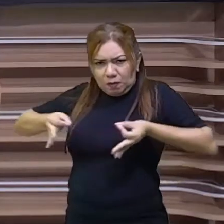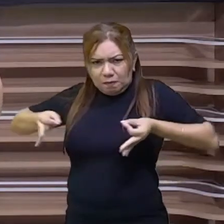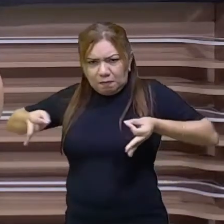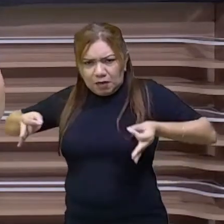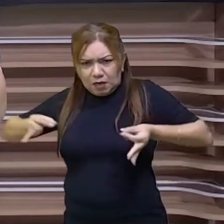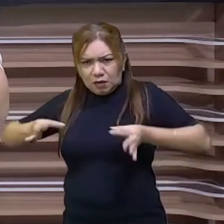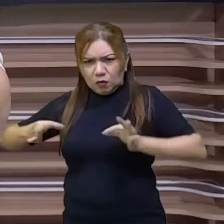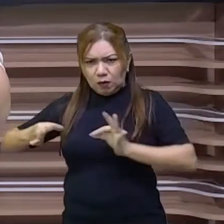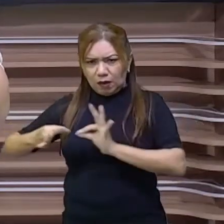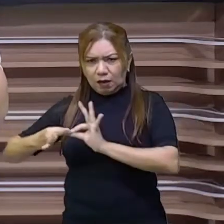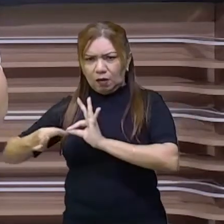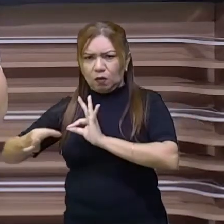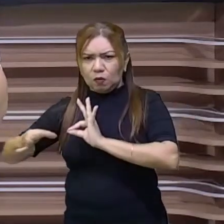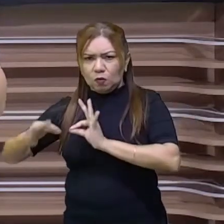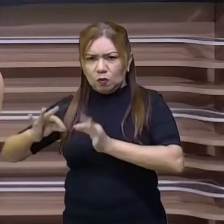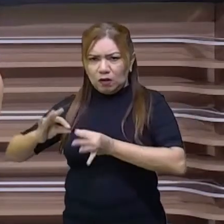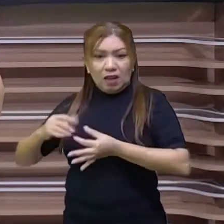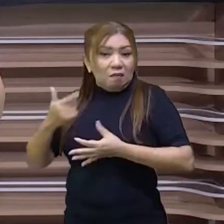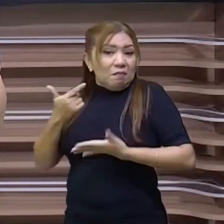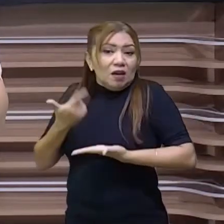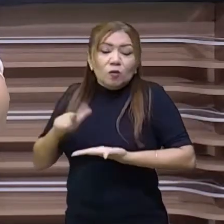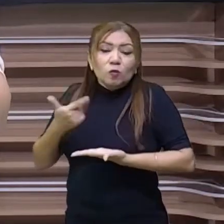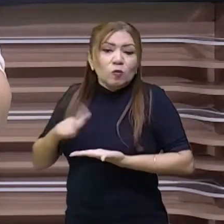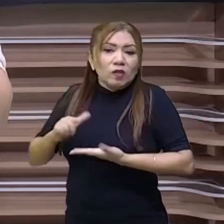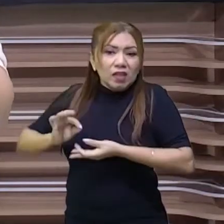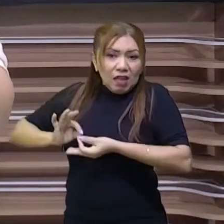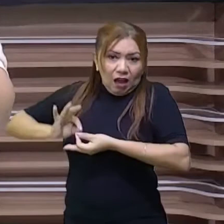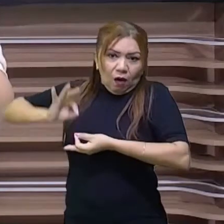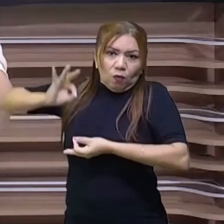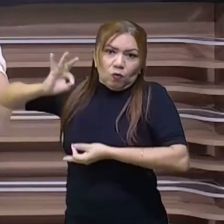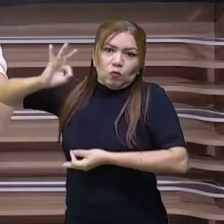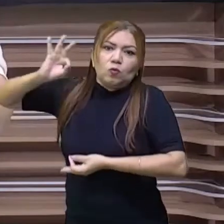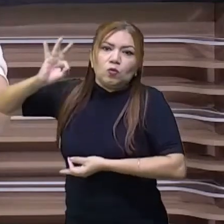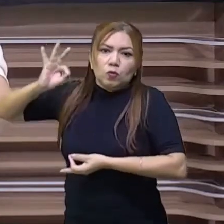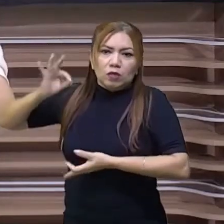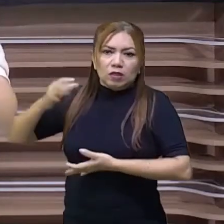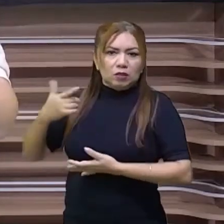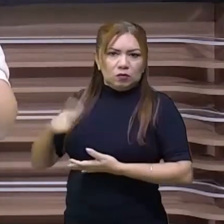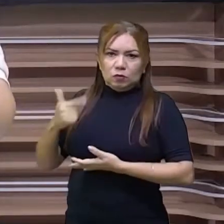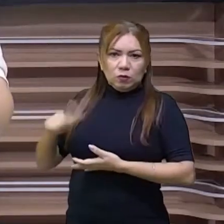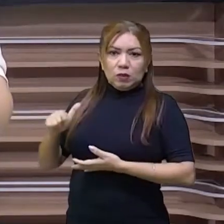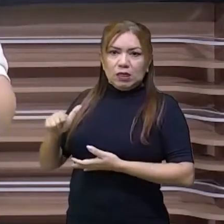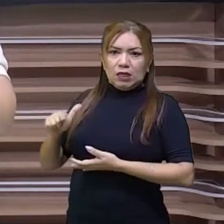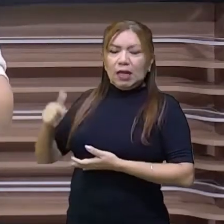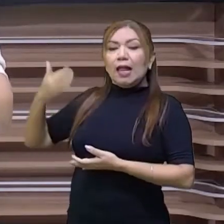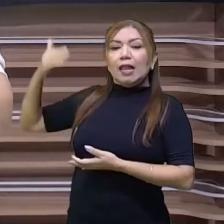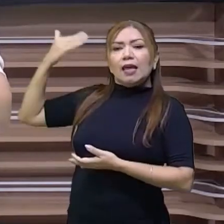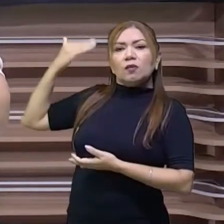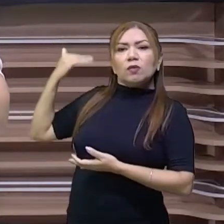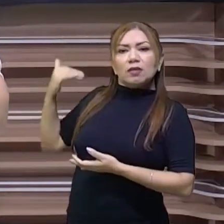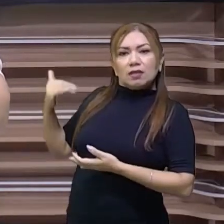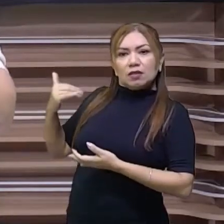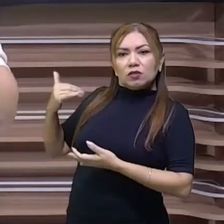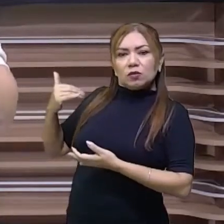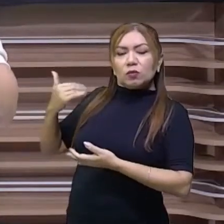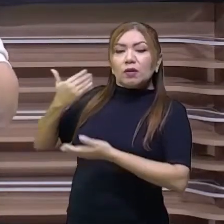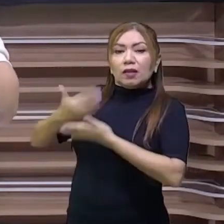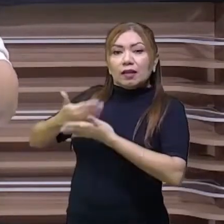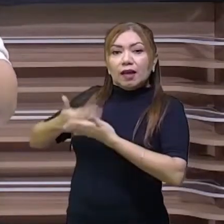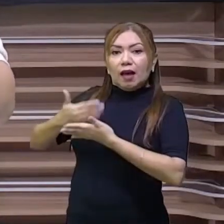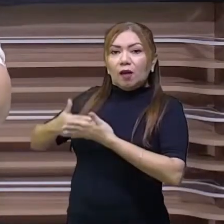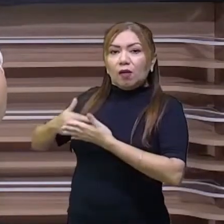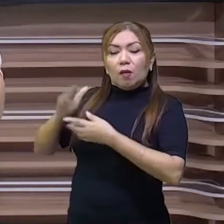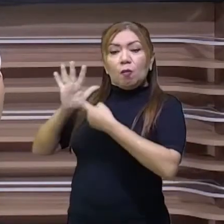largura mas eu não tenho a altura não tem a parte da altura como nós falamos lá no início da nossa aula